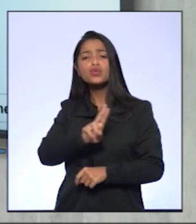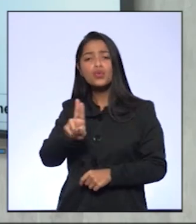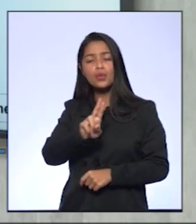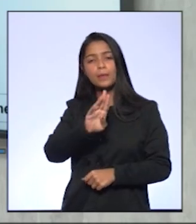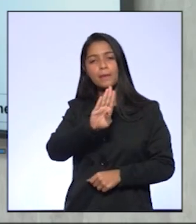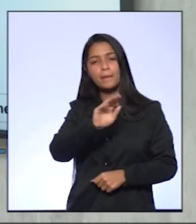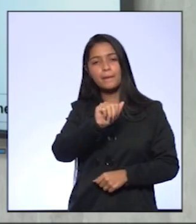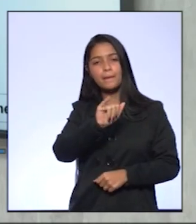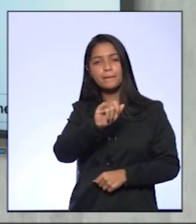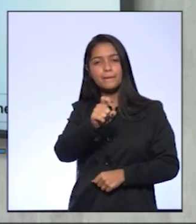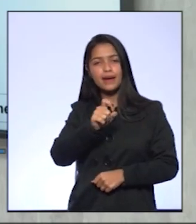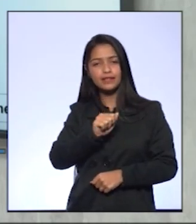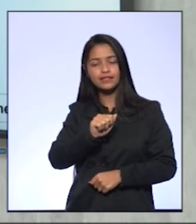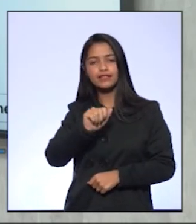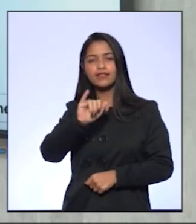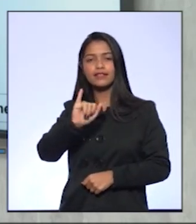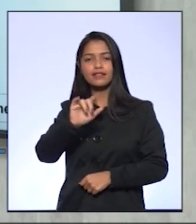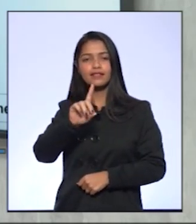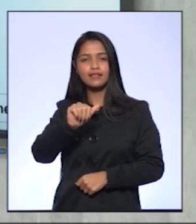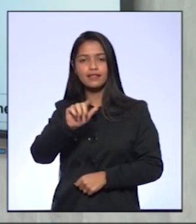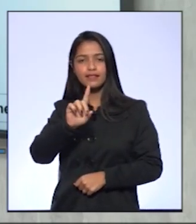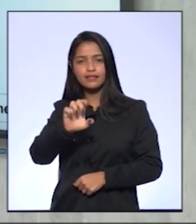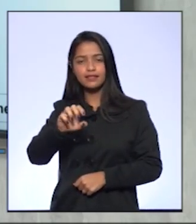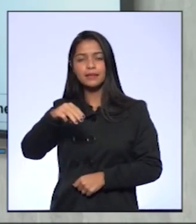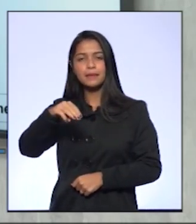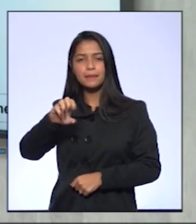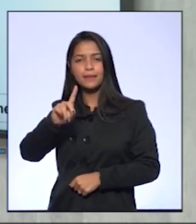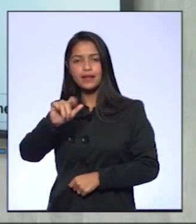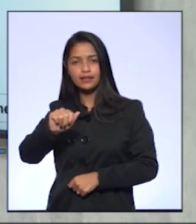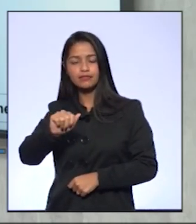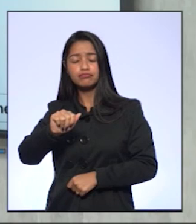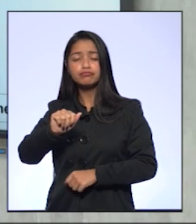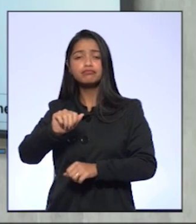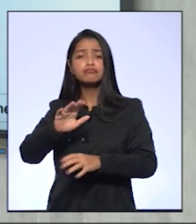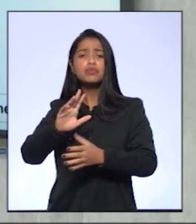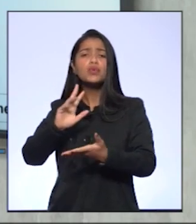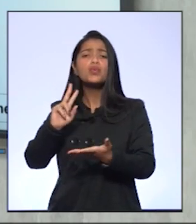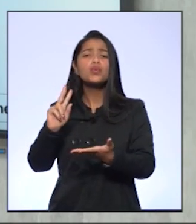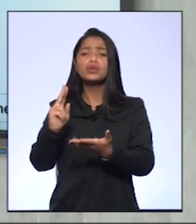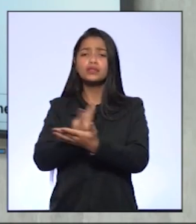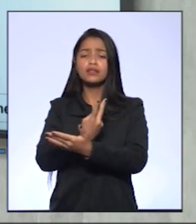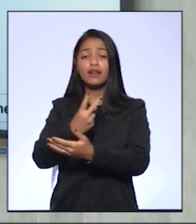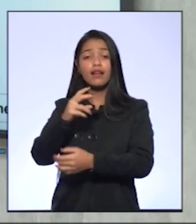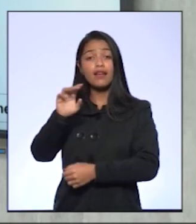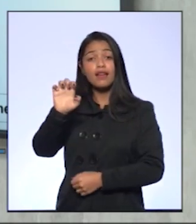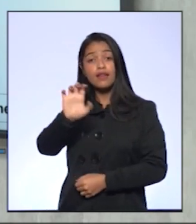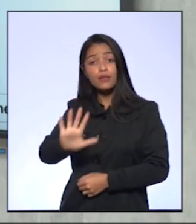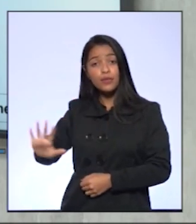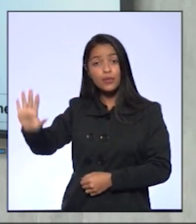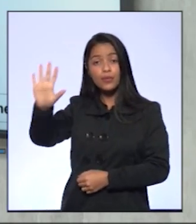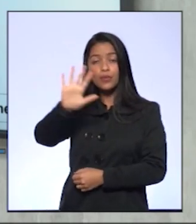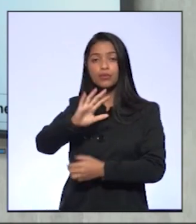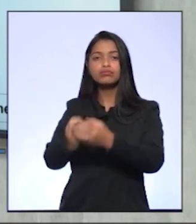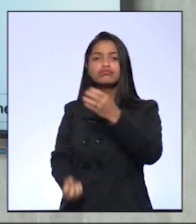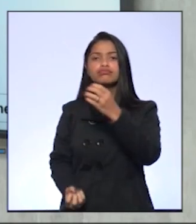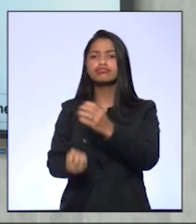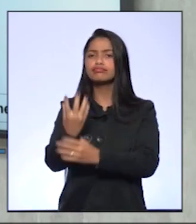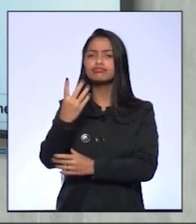Média, em que reapareceu dentro da Europa,